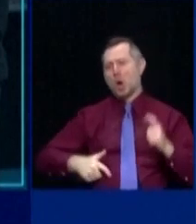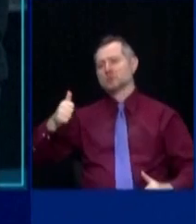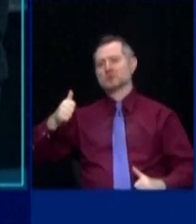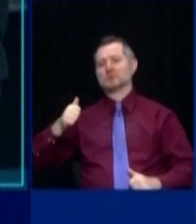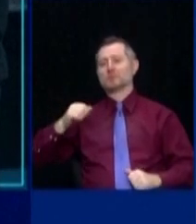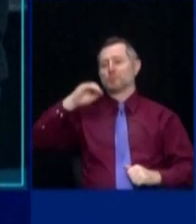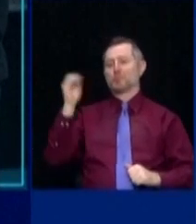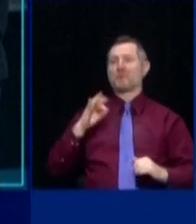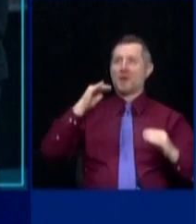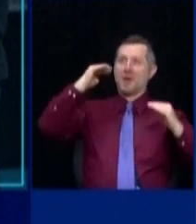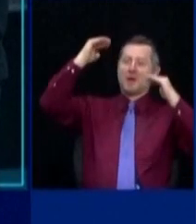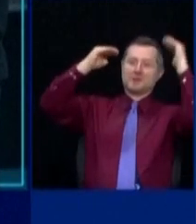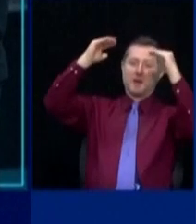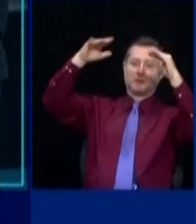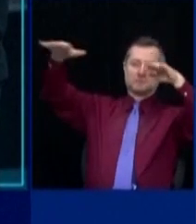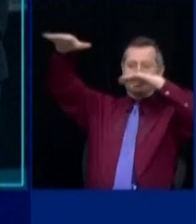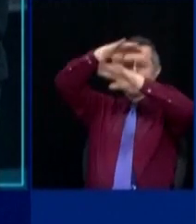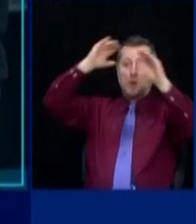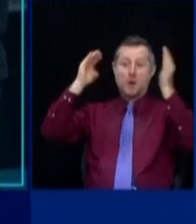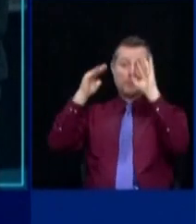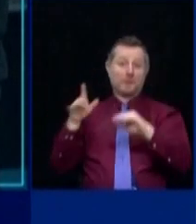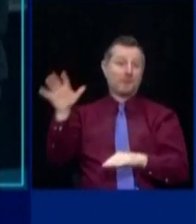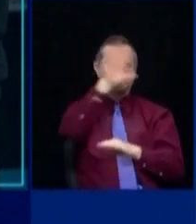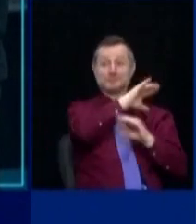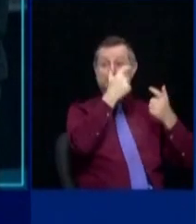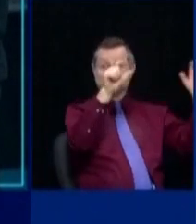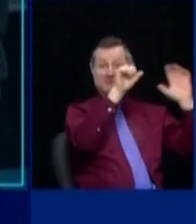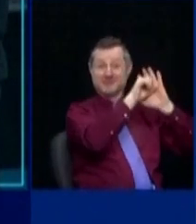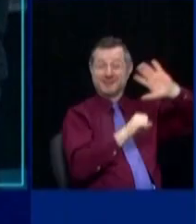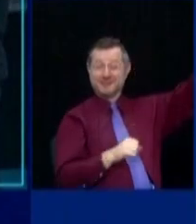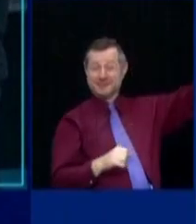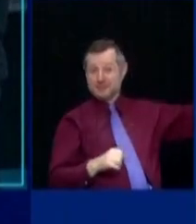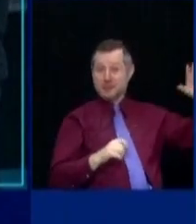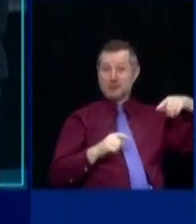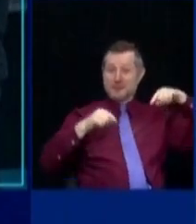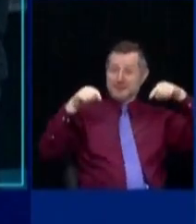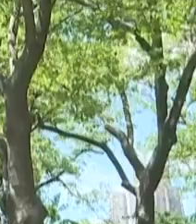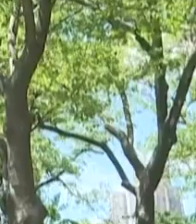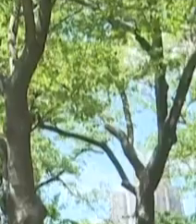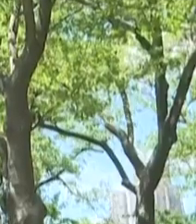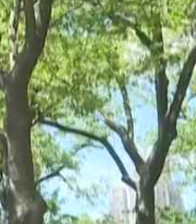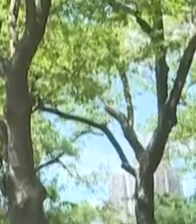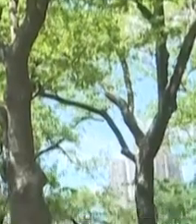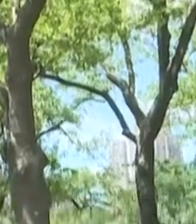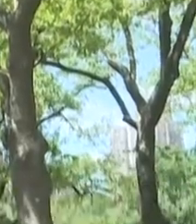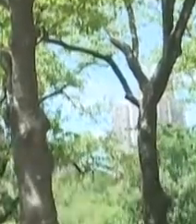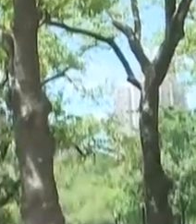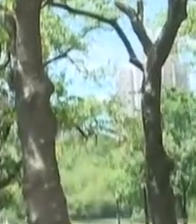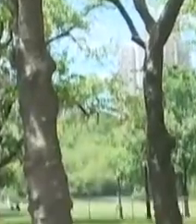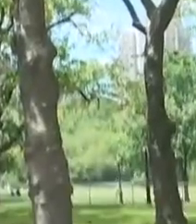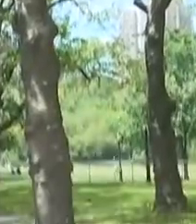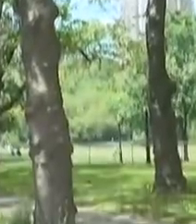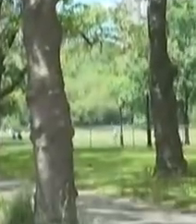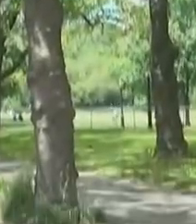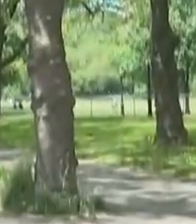já foi imunizado ao menos com uma dose da vacina contra a doença que para o mundo um ano e três meses